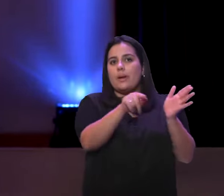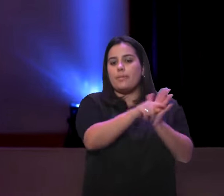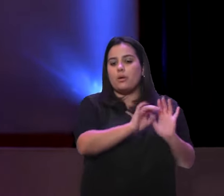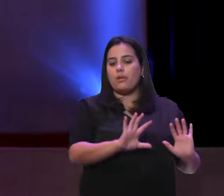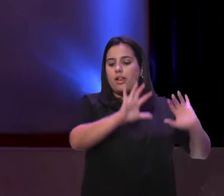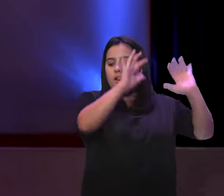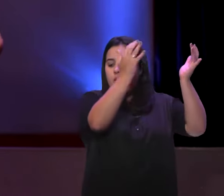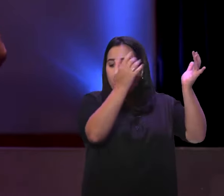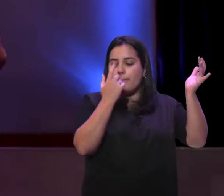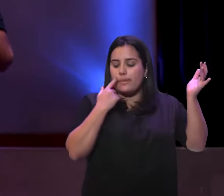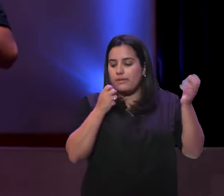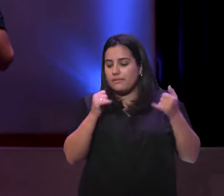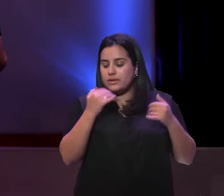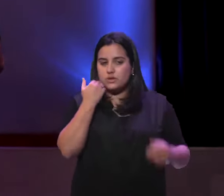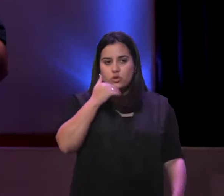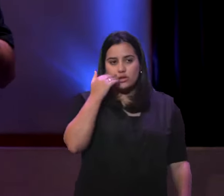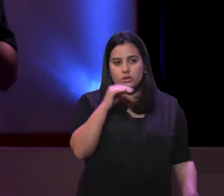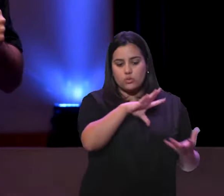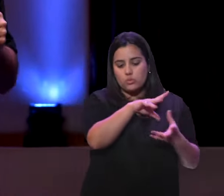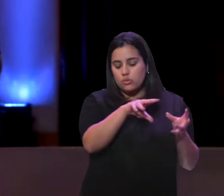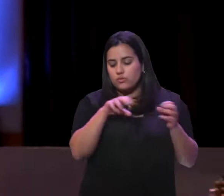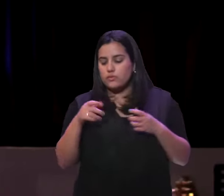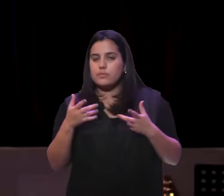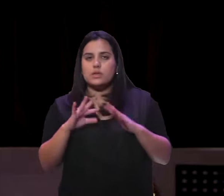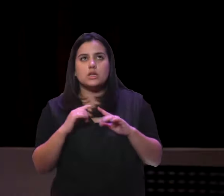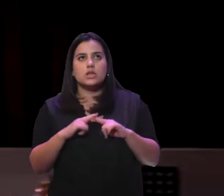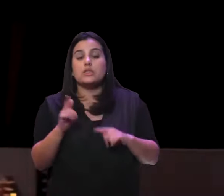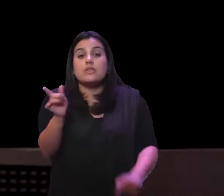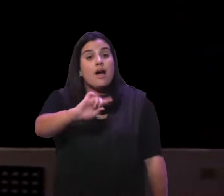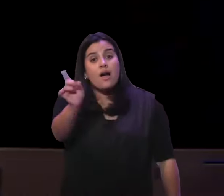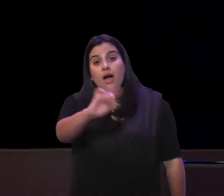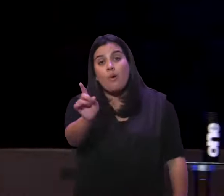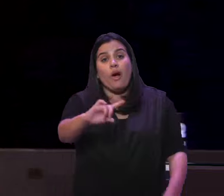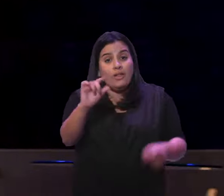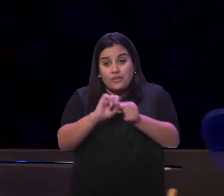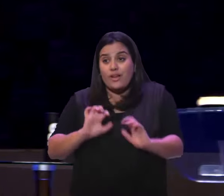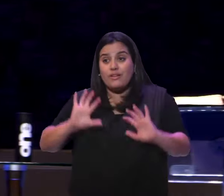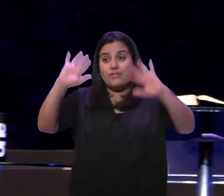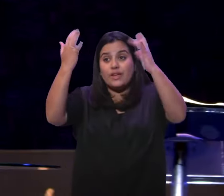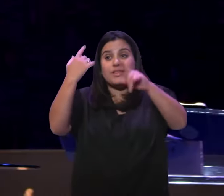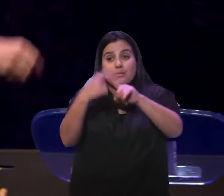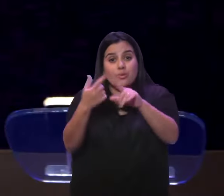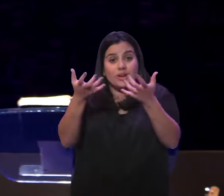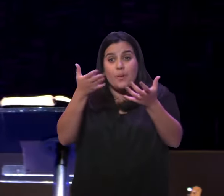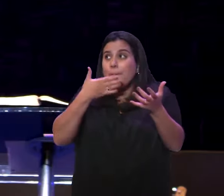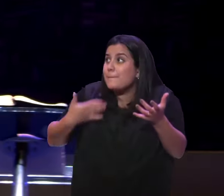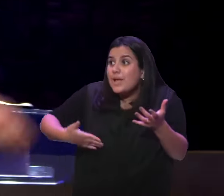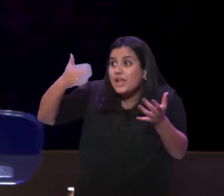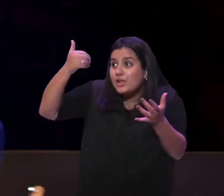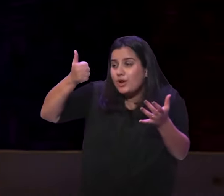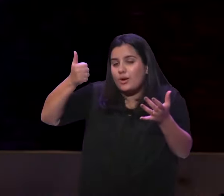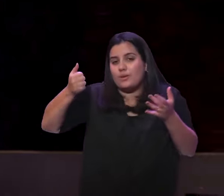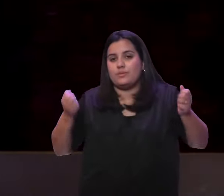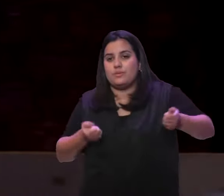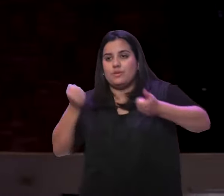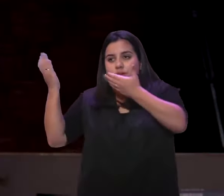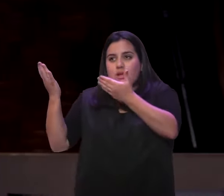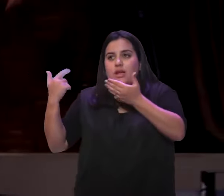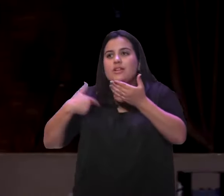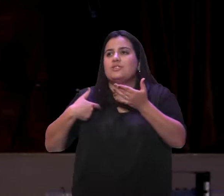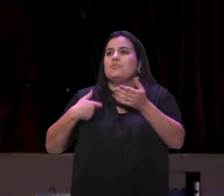mundo conseguem vir para a igreja. Não! A gente faz festa porque a gente quer dar o nosso melhor. A gente busca a